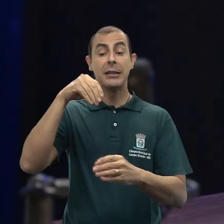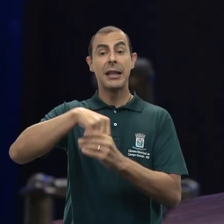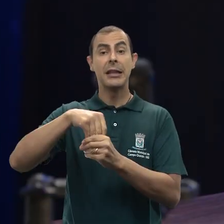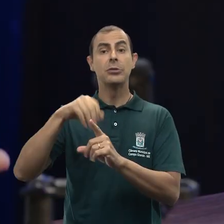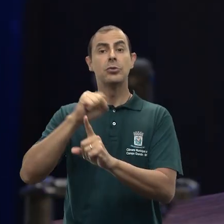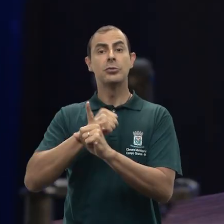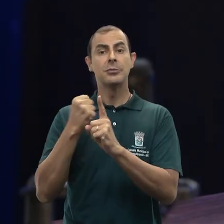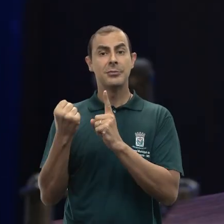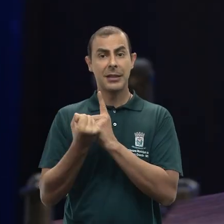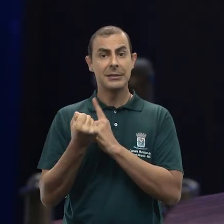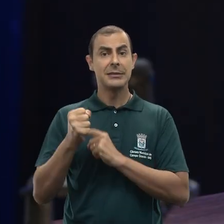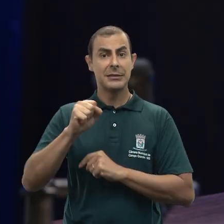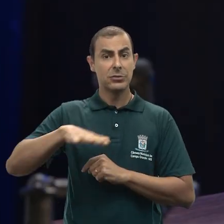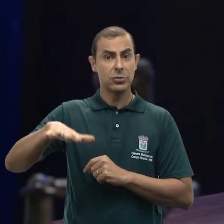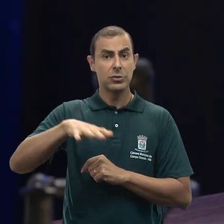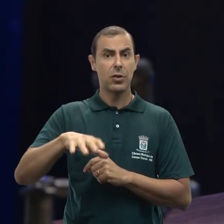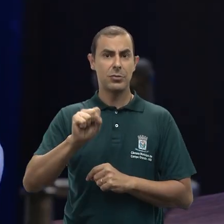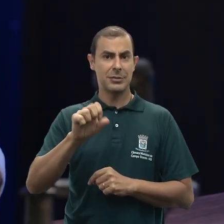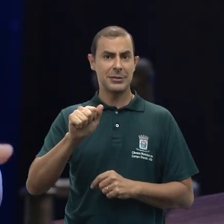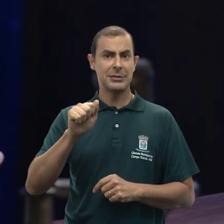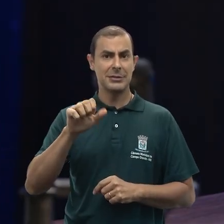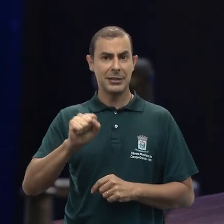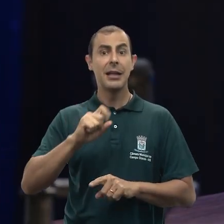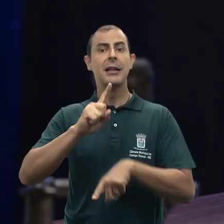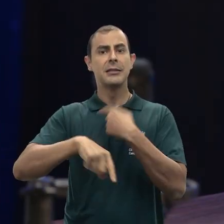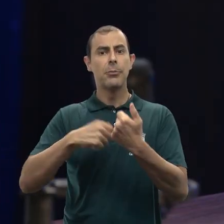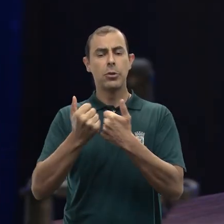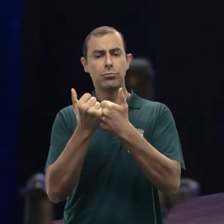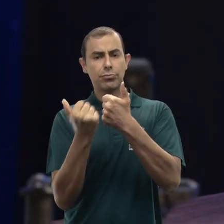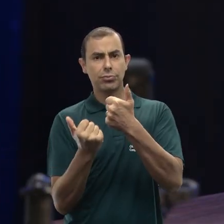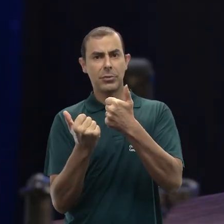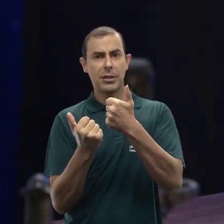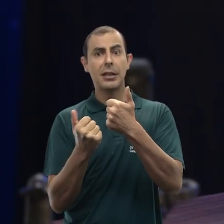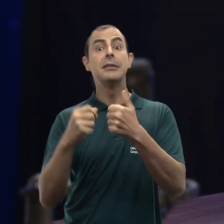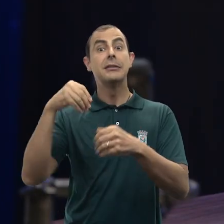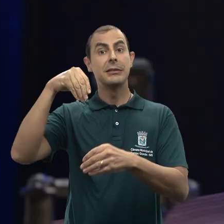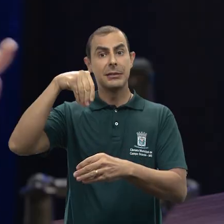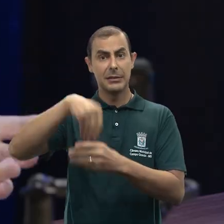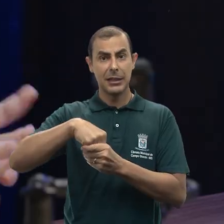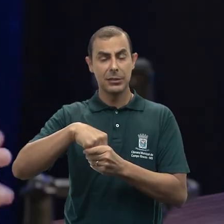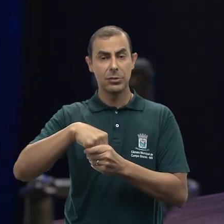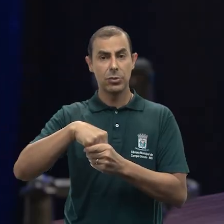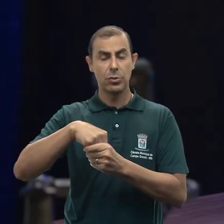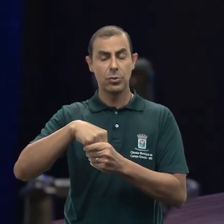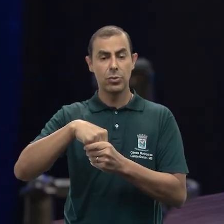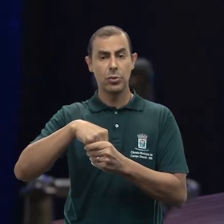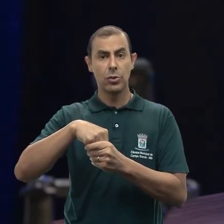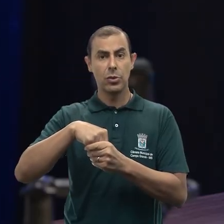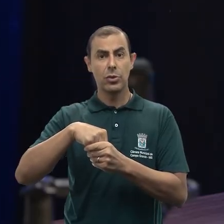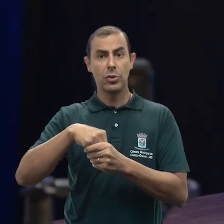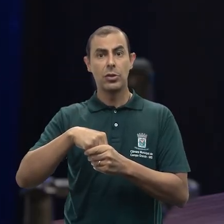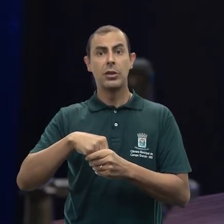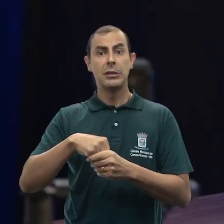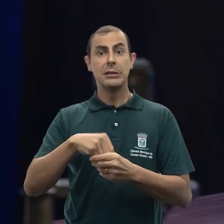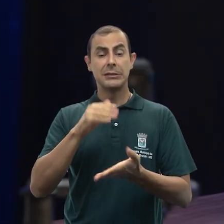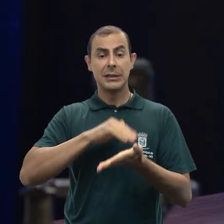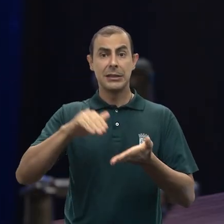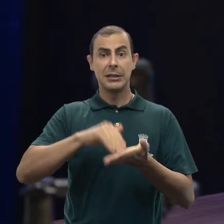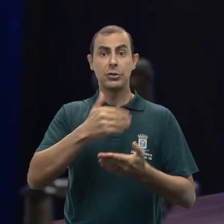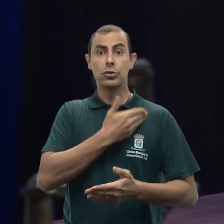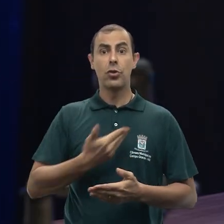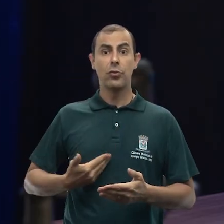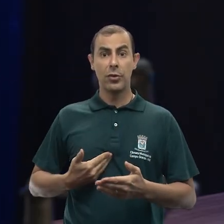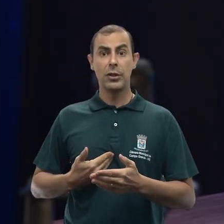de um tempo, tornou-se uma subsecretaria de juventude dentro da Secretaria de Governo da